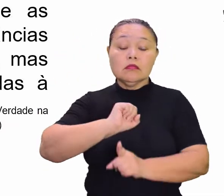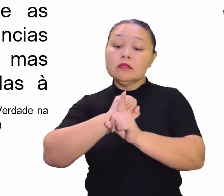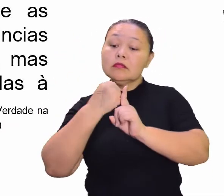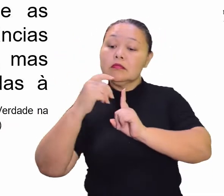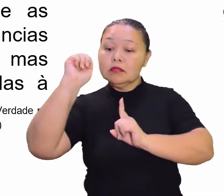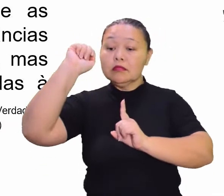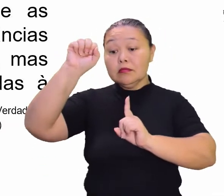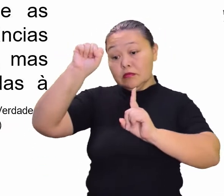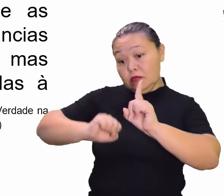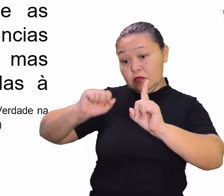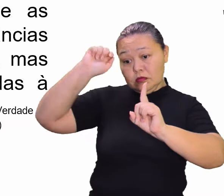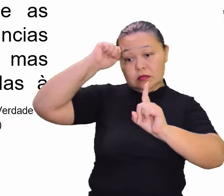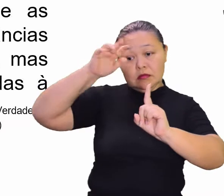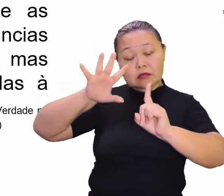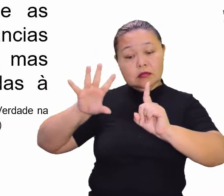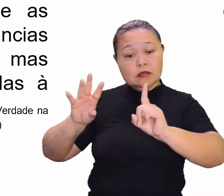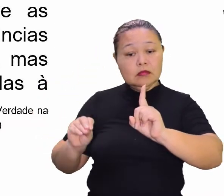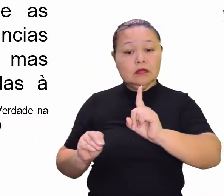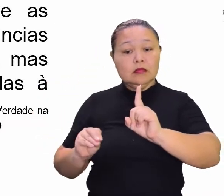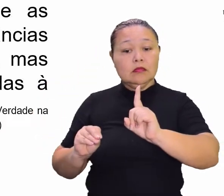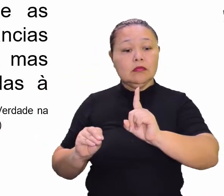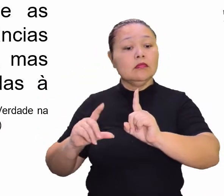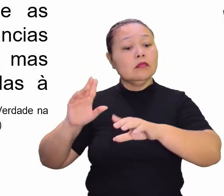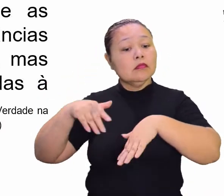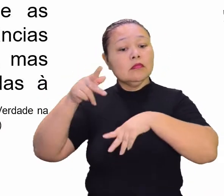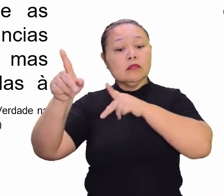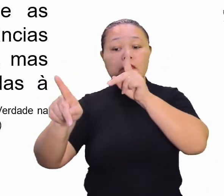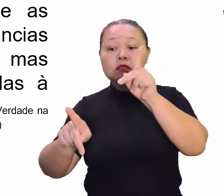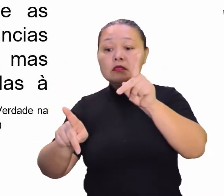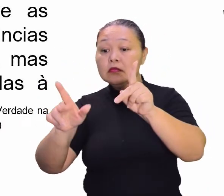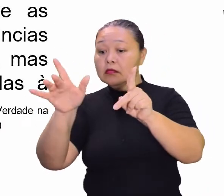nova sociedade sul-africana, em que as